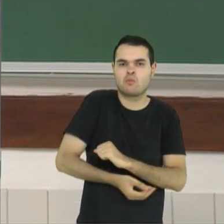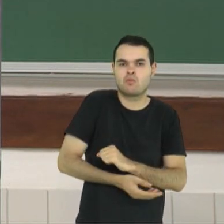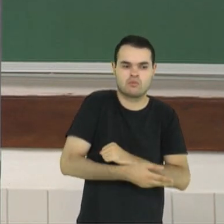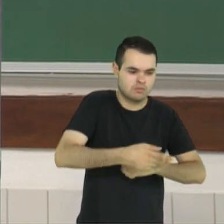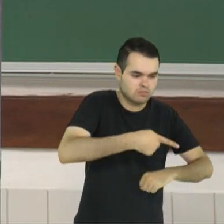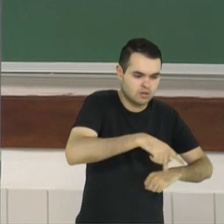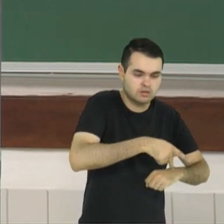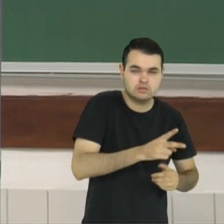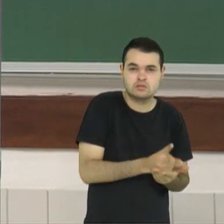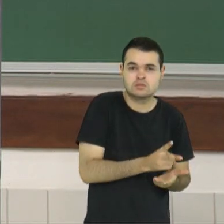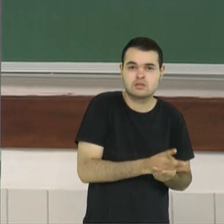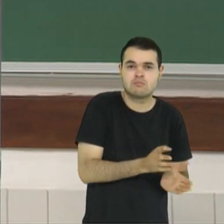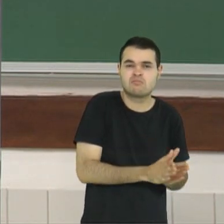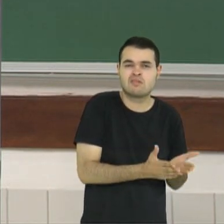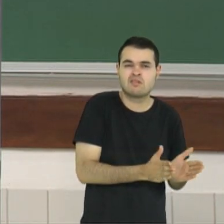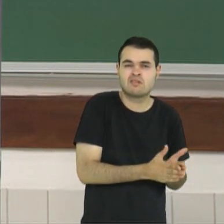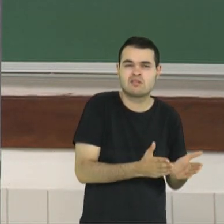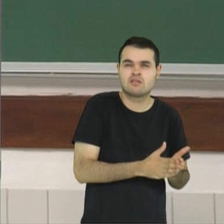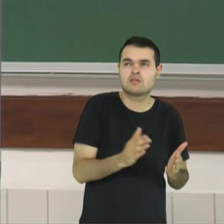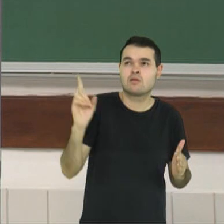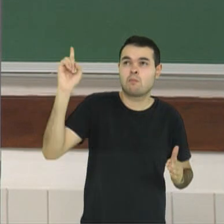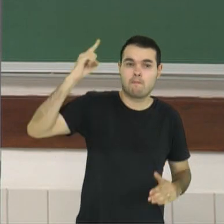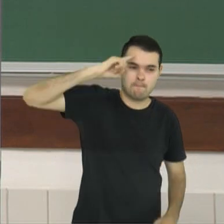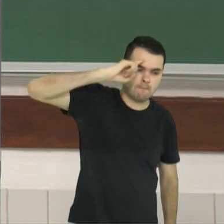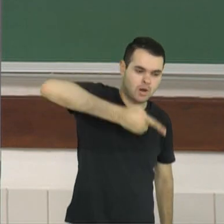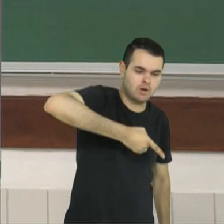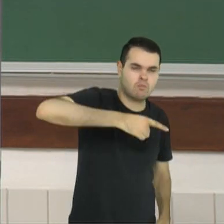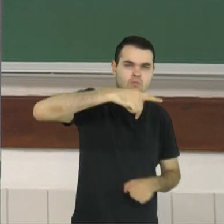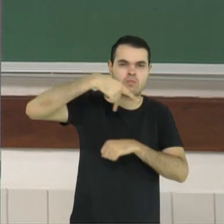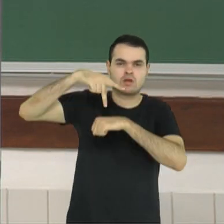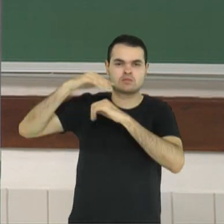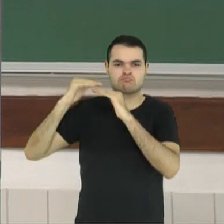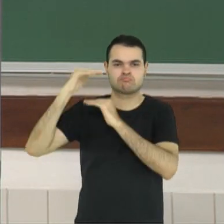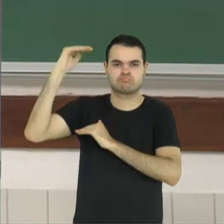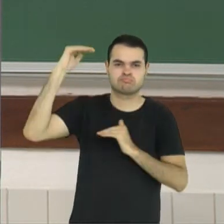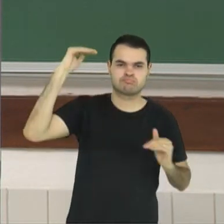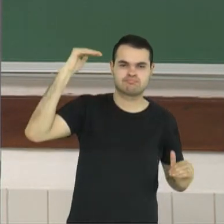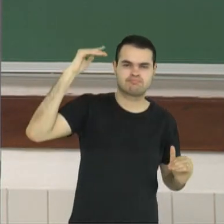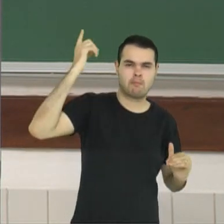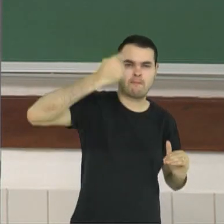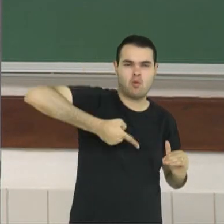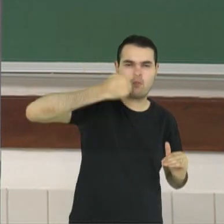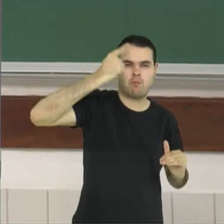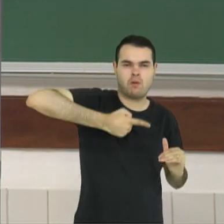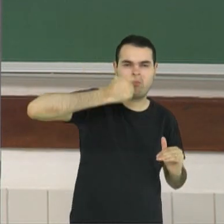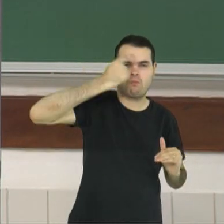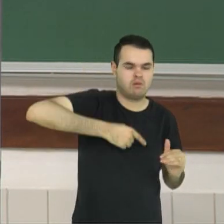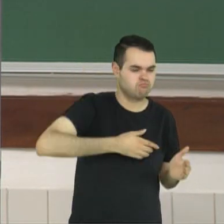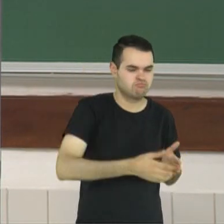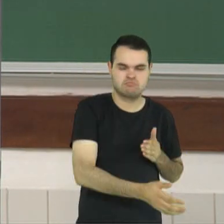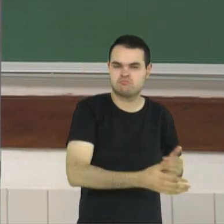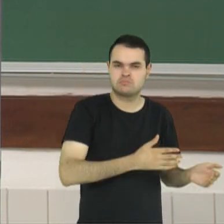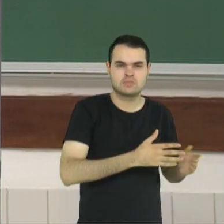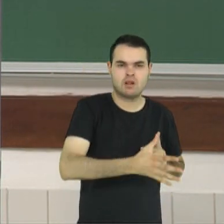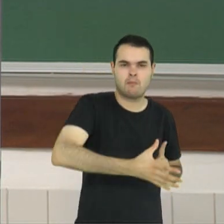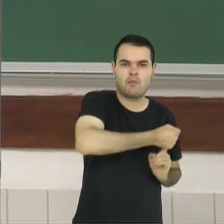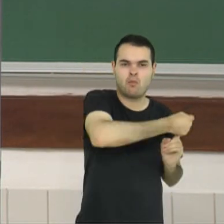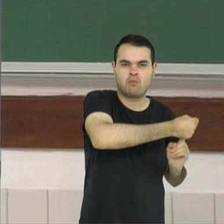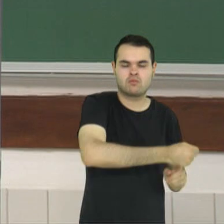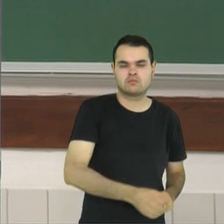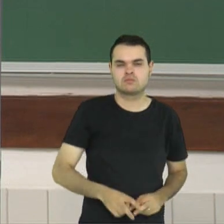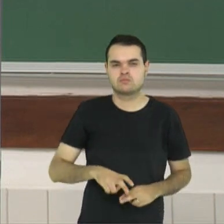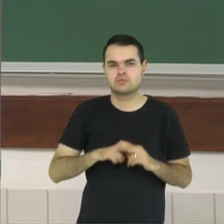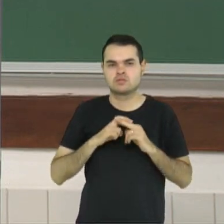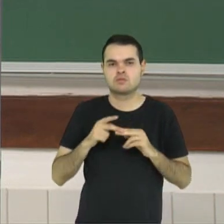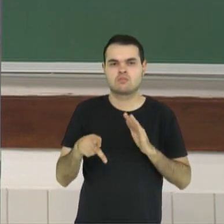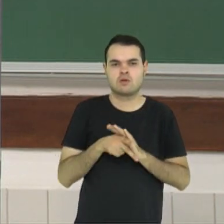país sempre subjugado por esse país grande. Então esse país grande tem esse país pequeno nas suas mãos e faz o que quer com esse país. Então isso é chamado